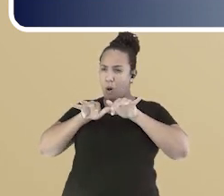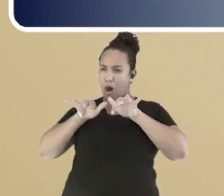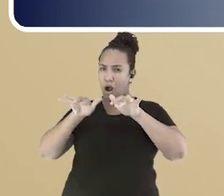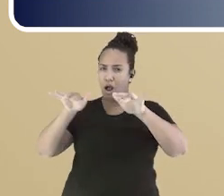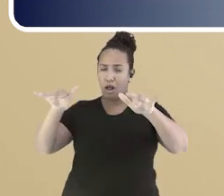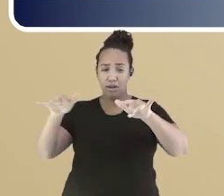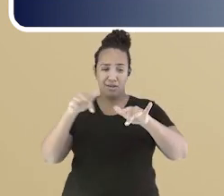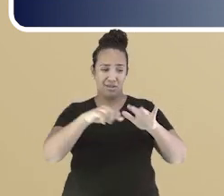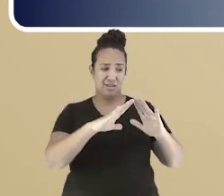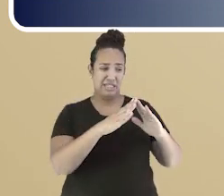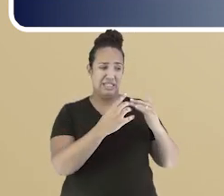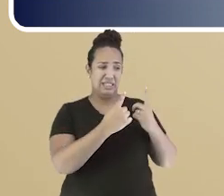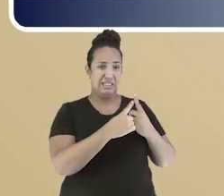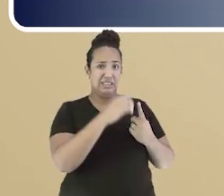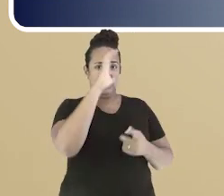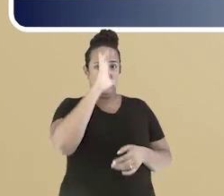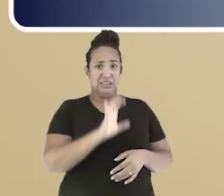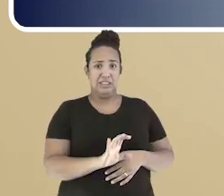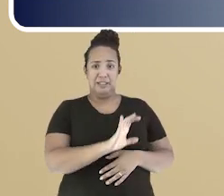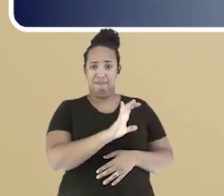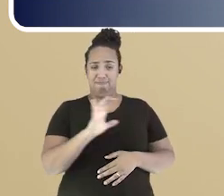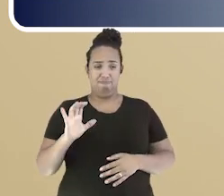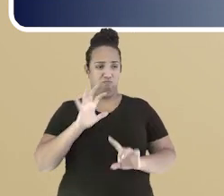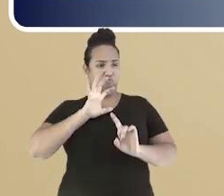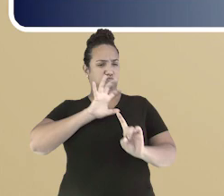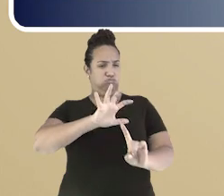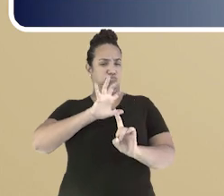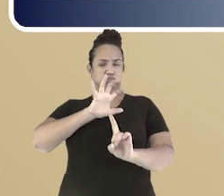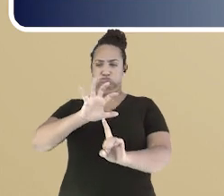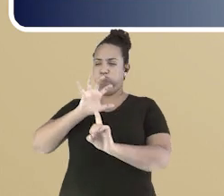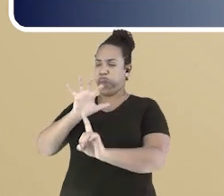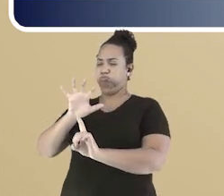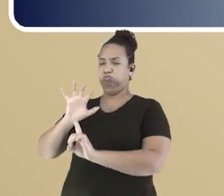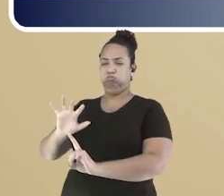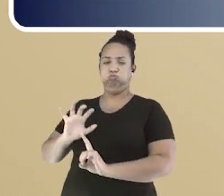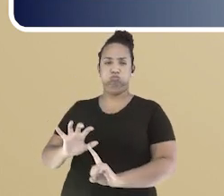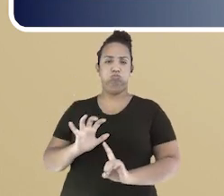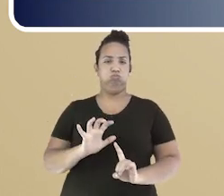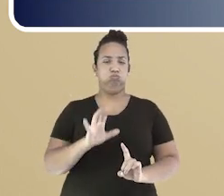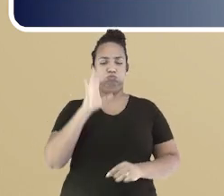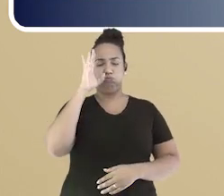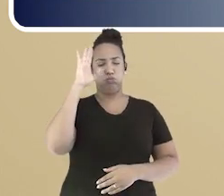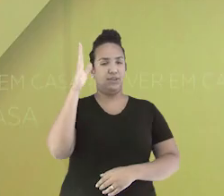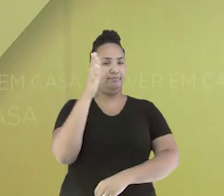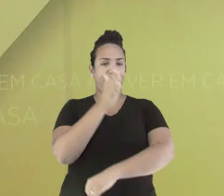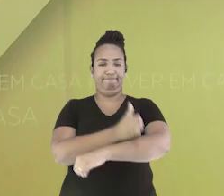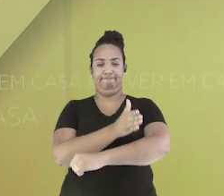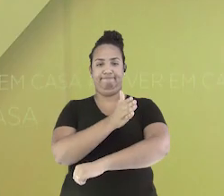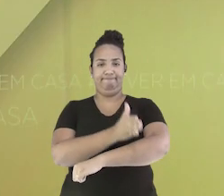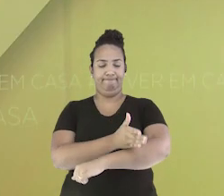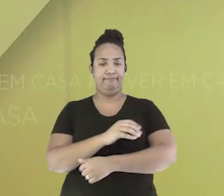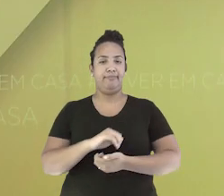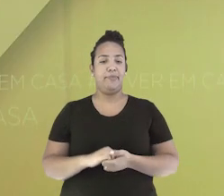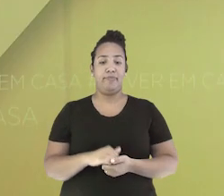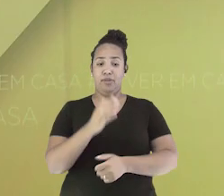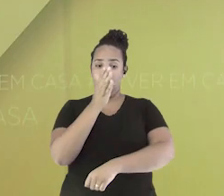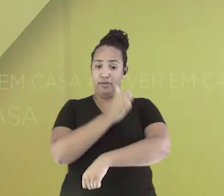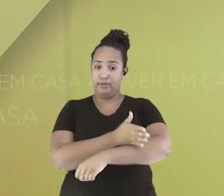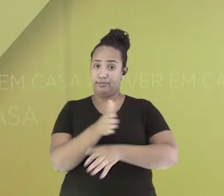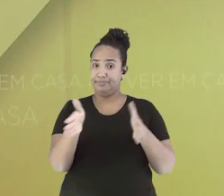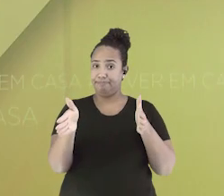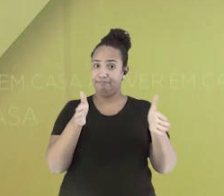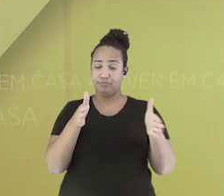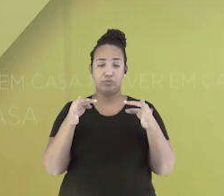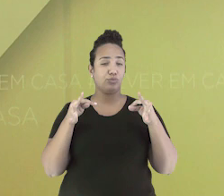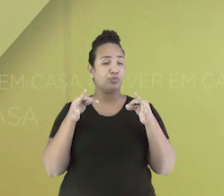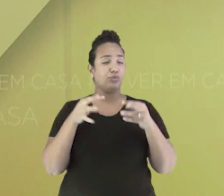fortaleceu, a Igreja Católica passou a ser muito influente, principalmente durante a Idade Média. Durante esse período, tudo